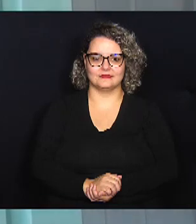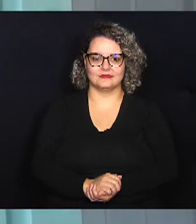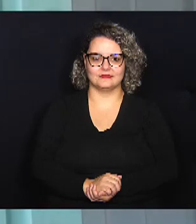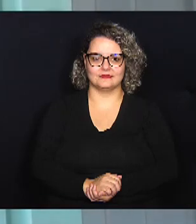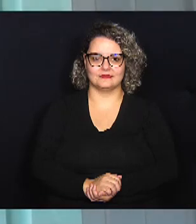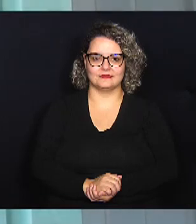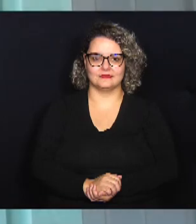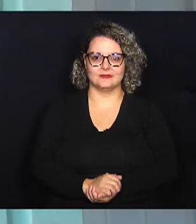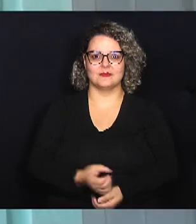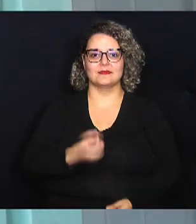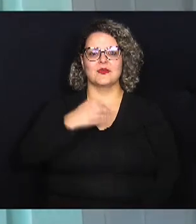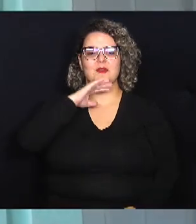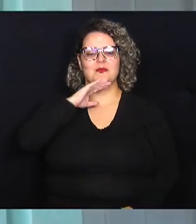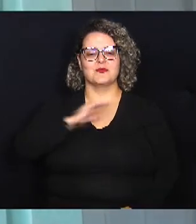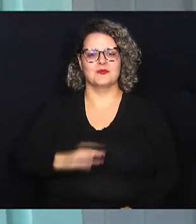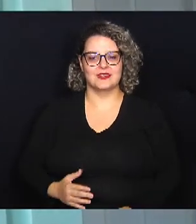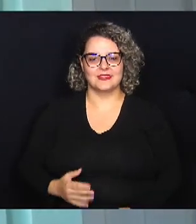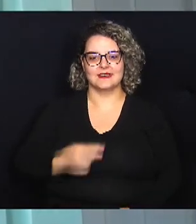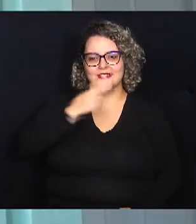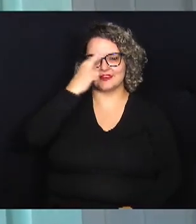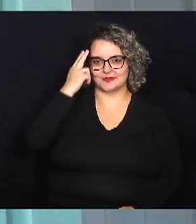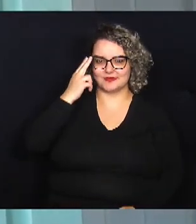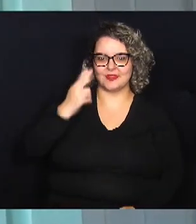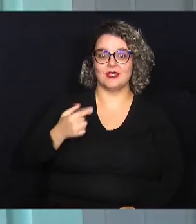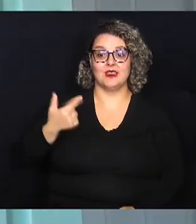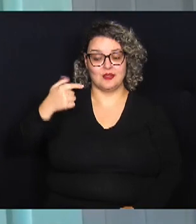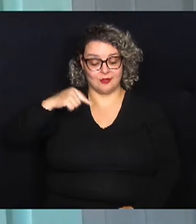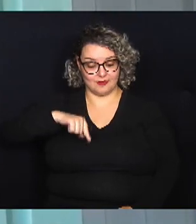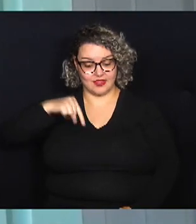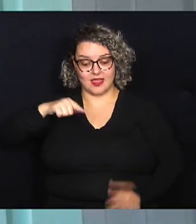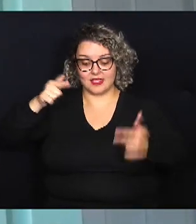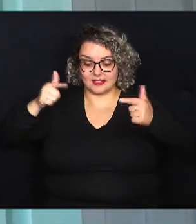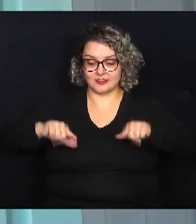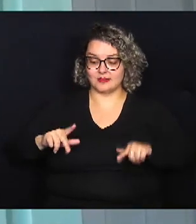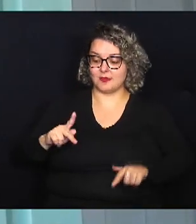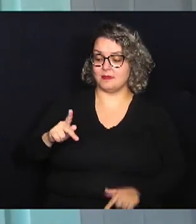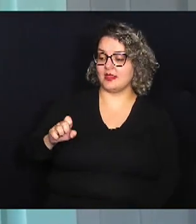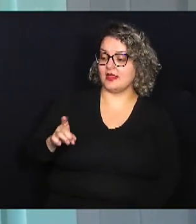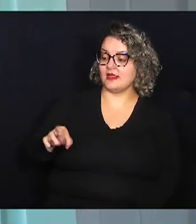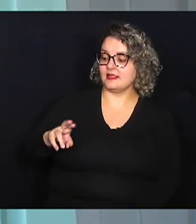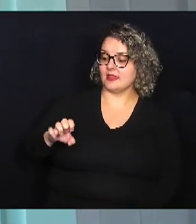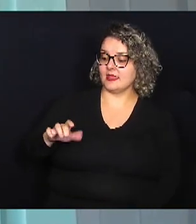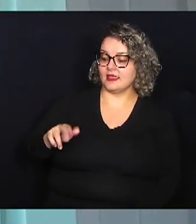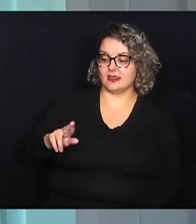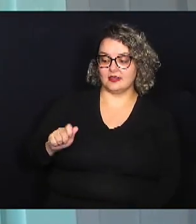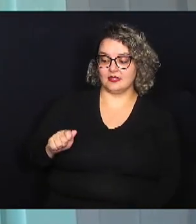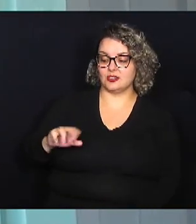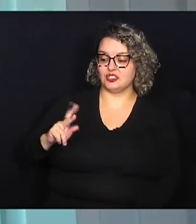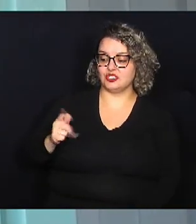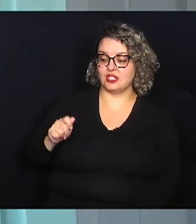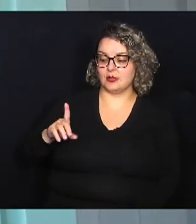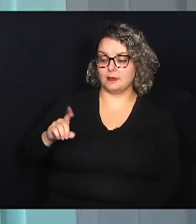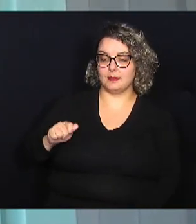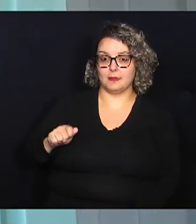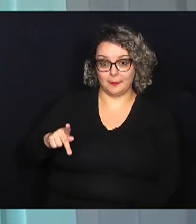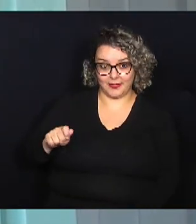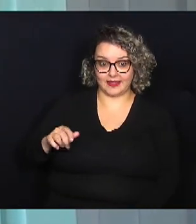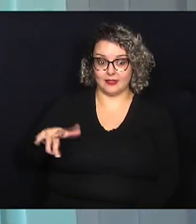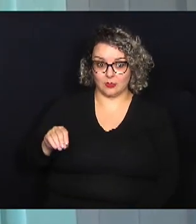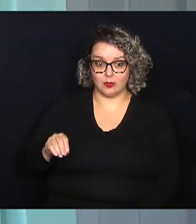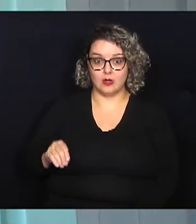Isso mesmo, eu estou aqui na Pedreira do Chapadão, onde é oferecido atendimento veterinário de graça para cães e gatos.